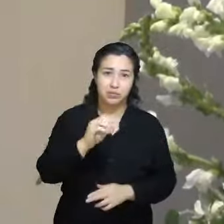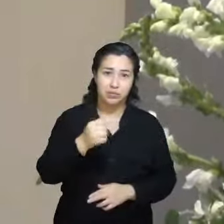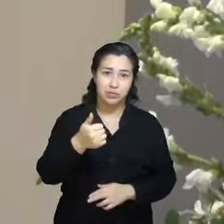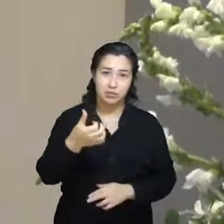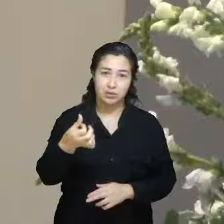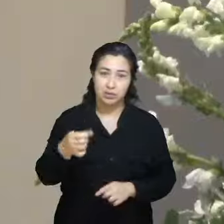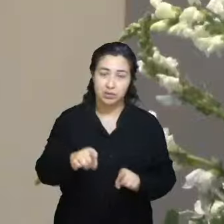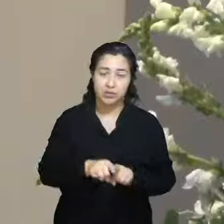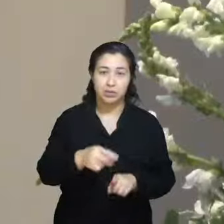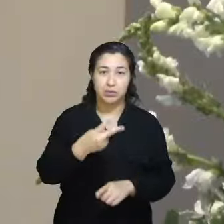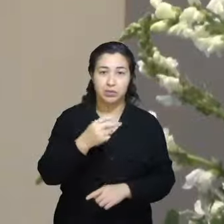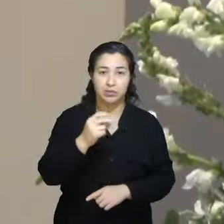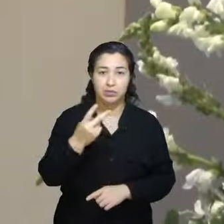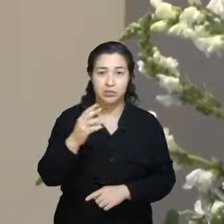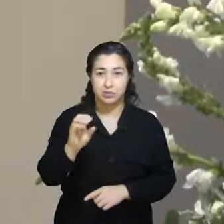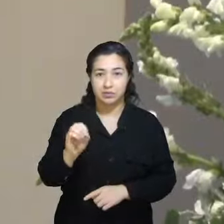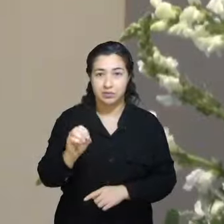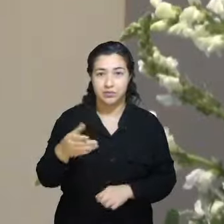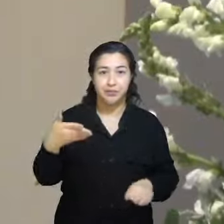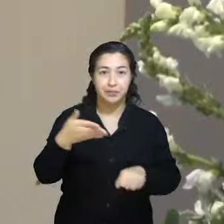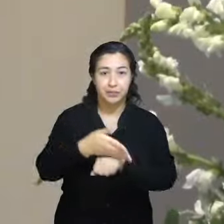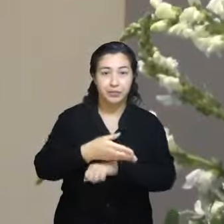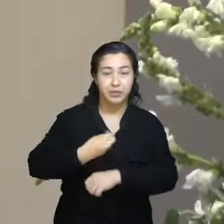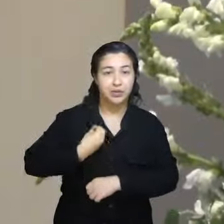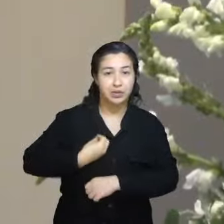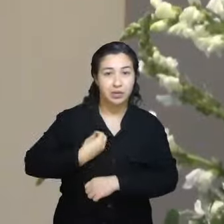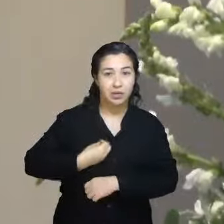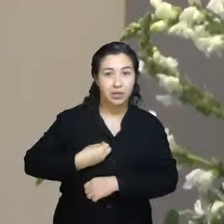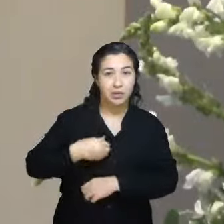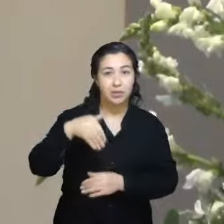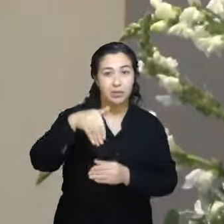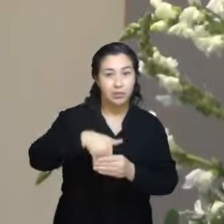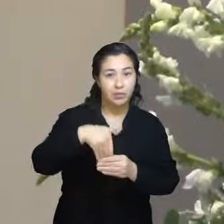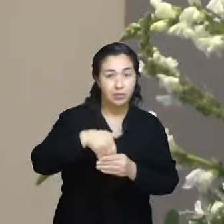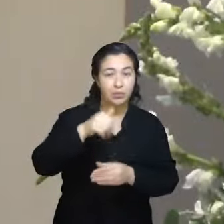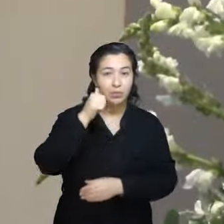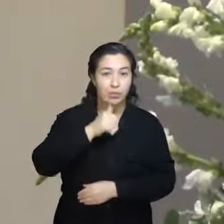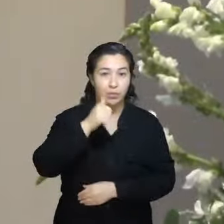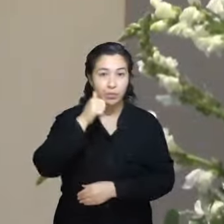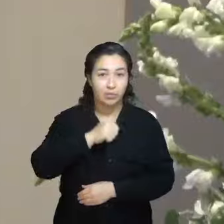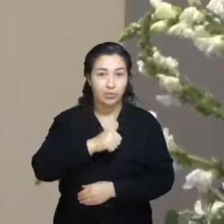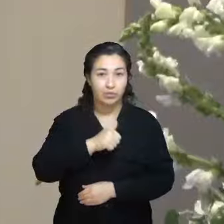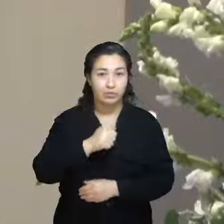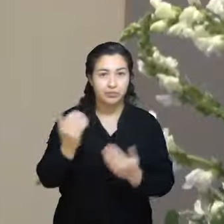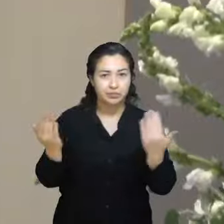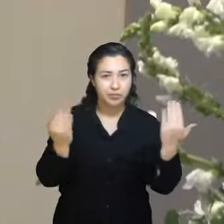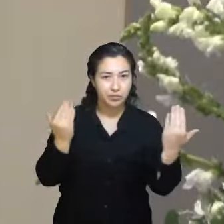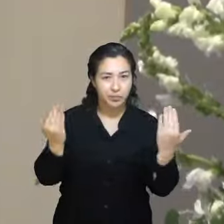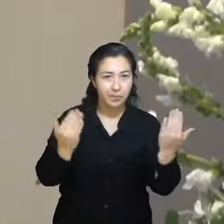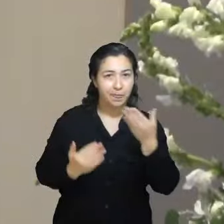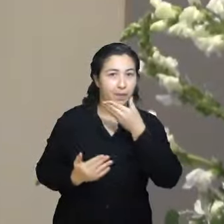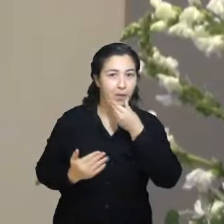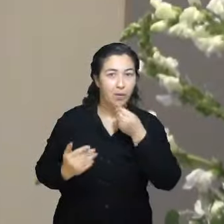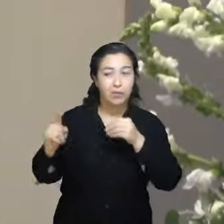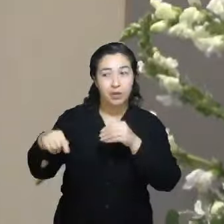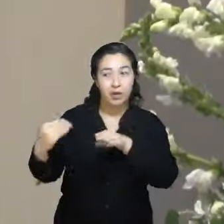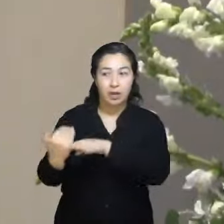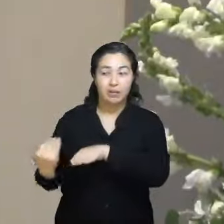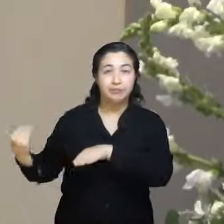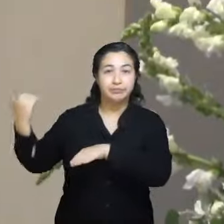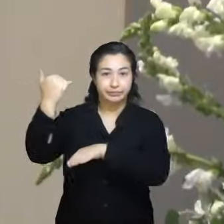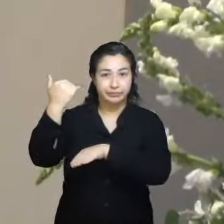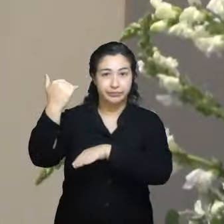2020 a presença das mulheres eleitoras em comparação à presença masculina se Manteve superior atingindo no país